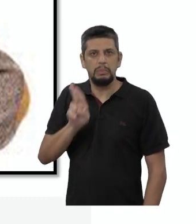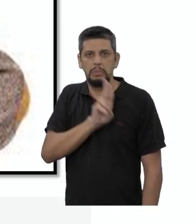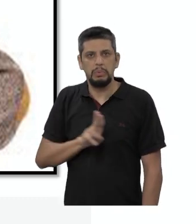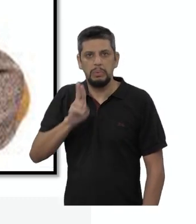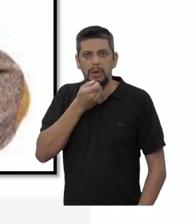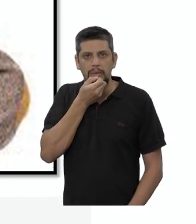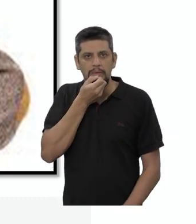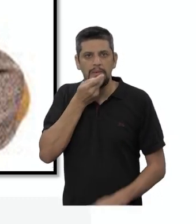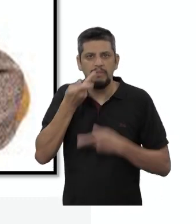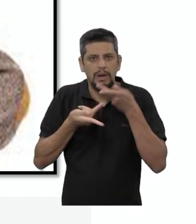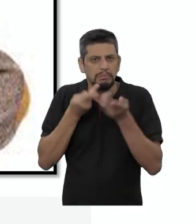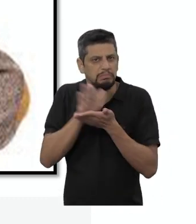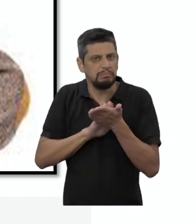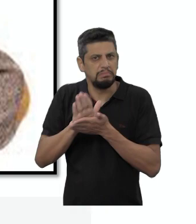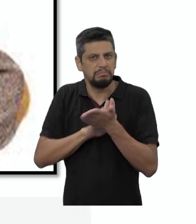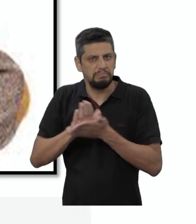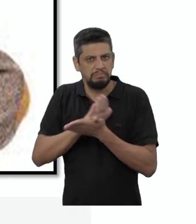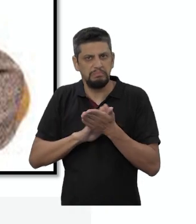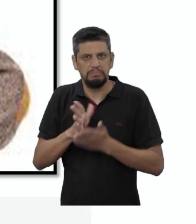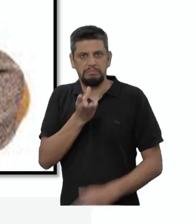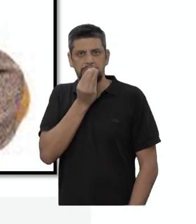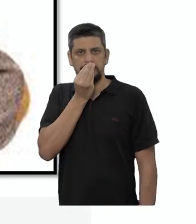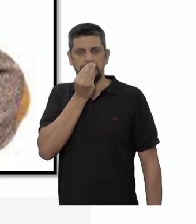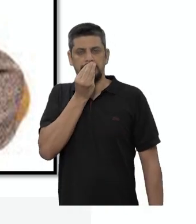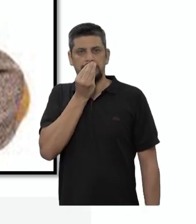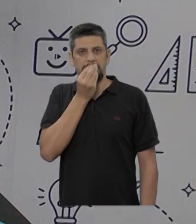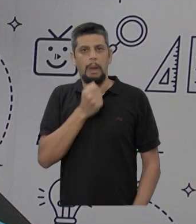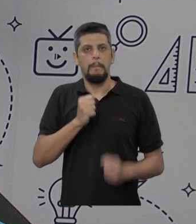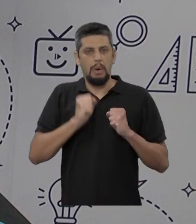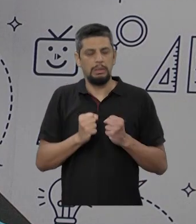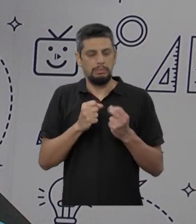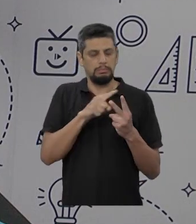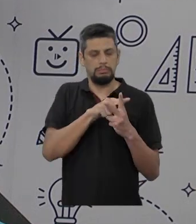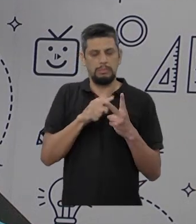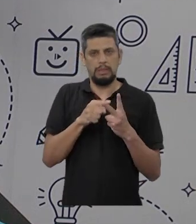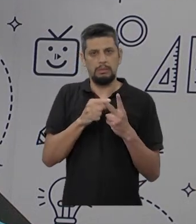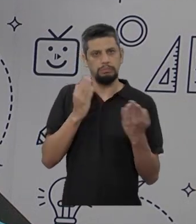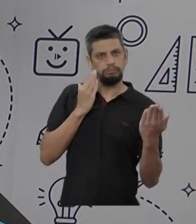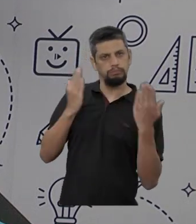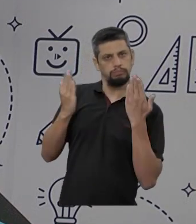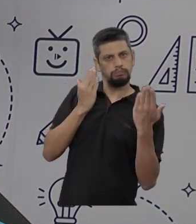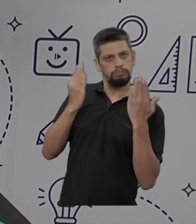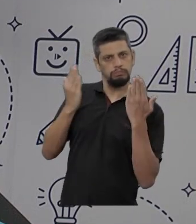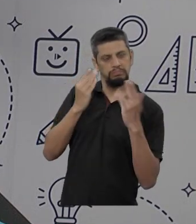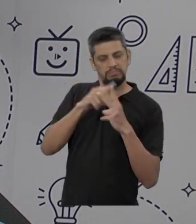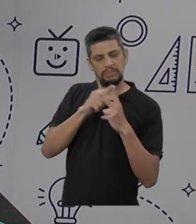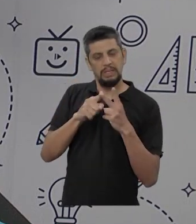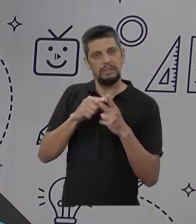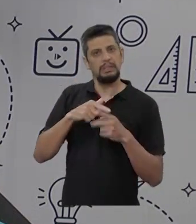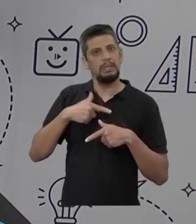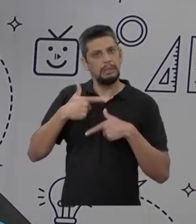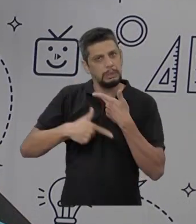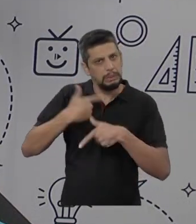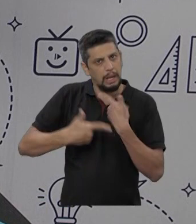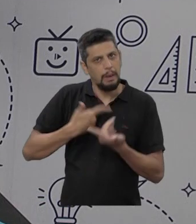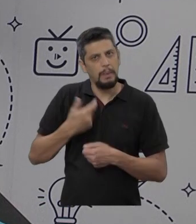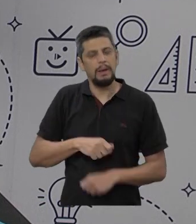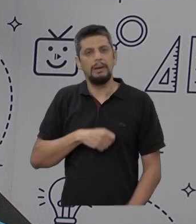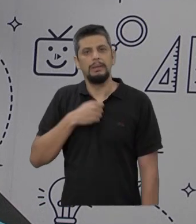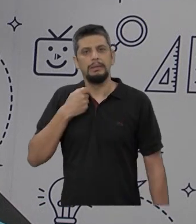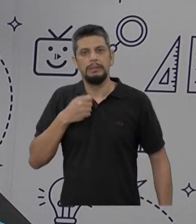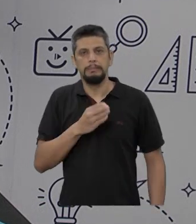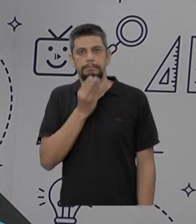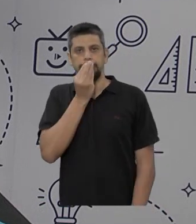não utiliza voz. A gente pode comparar um pouquinho esses dois personagens, essas duas pessoas famosas, que trabalham